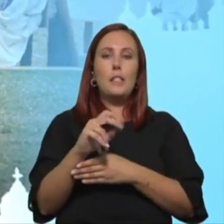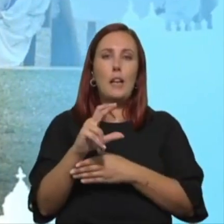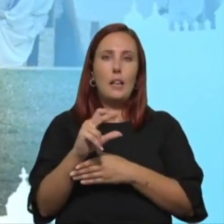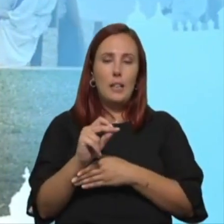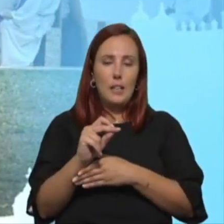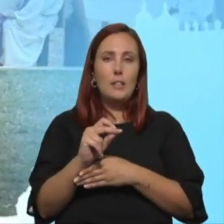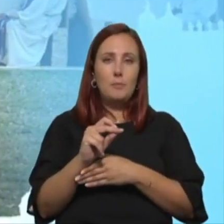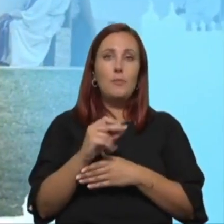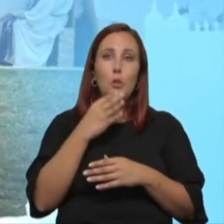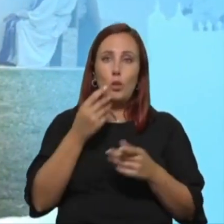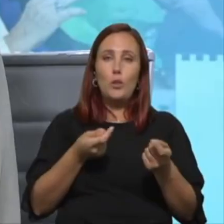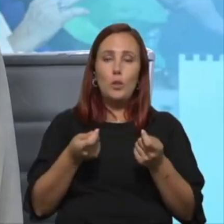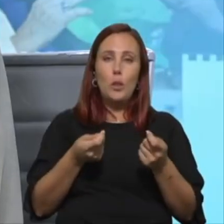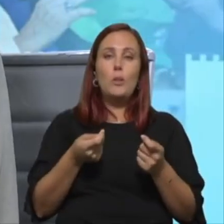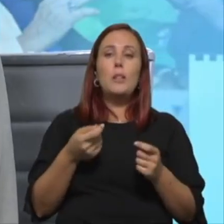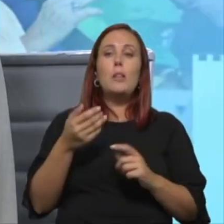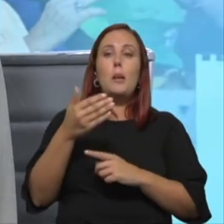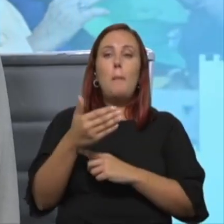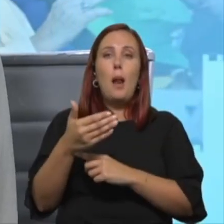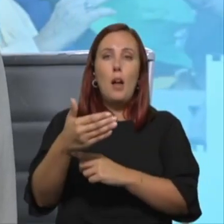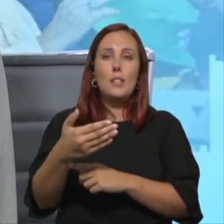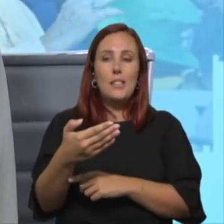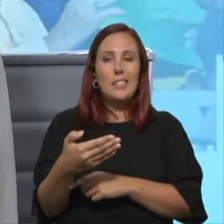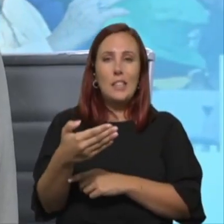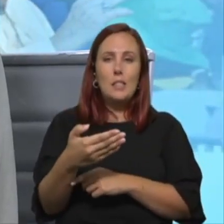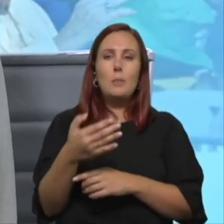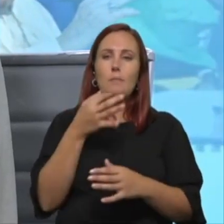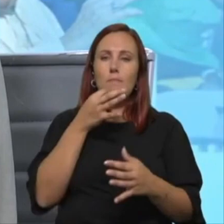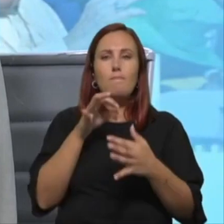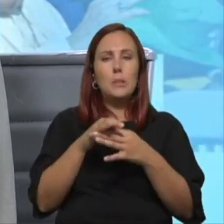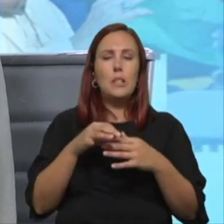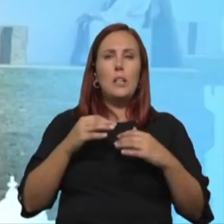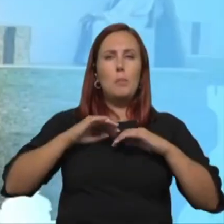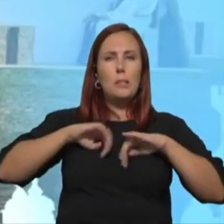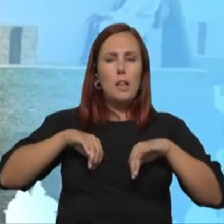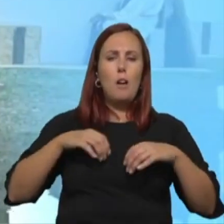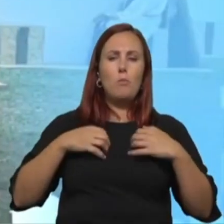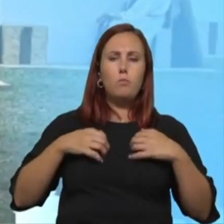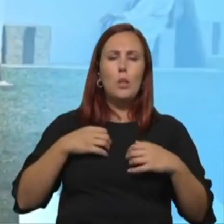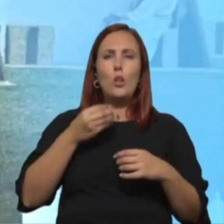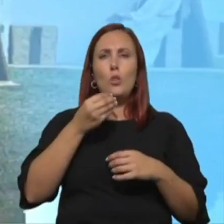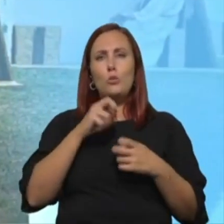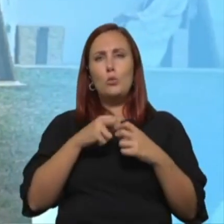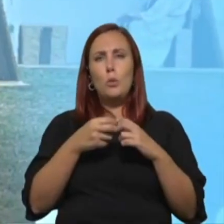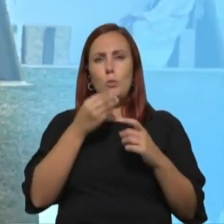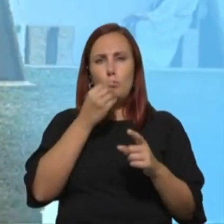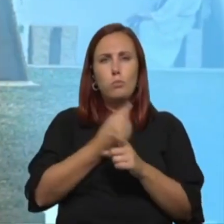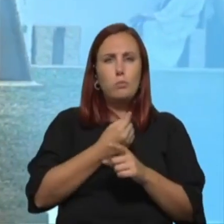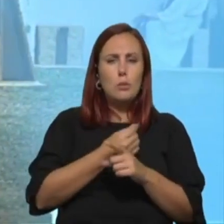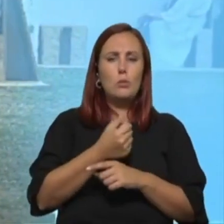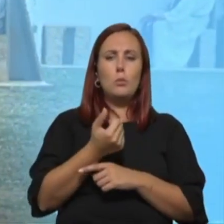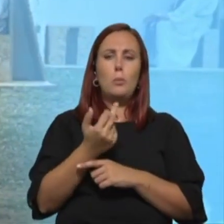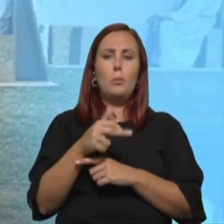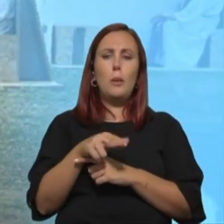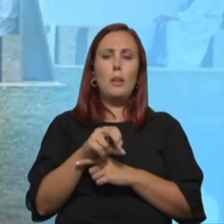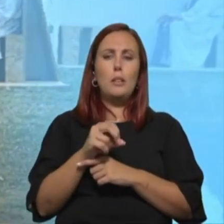estações, concretamente na 7ª estação, esta questão da ansiedade, das depressões, dos problemas alimentares, do burnout. Diziam os jovens,